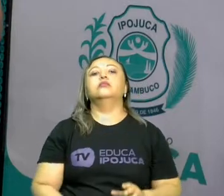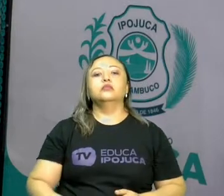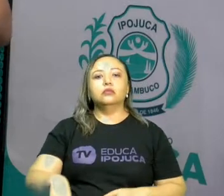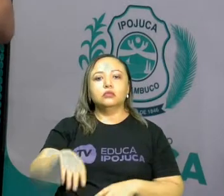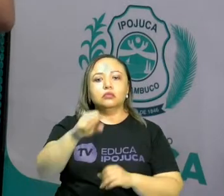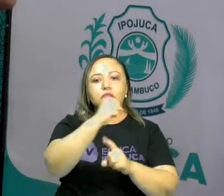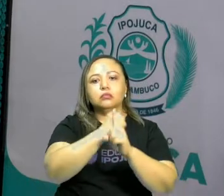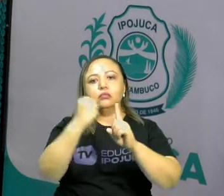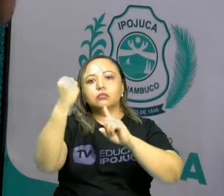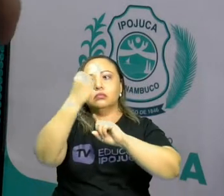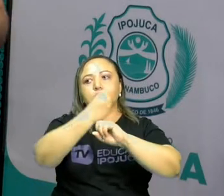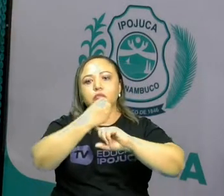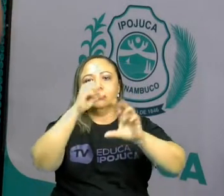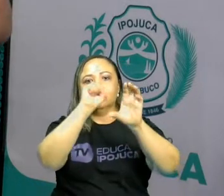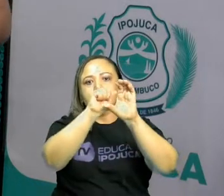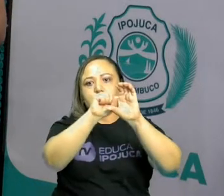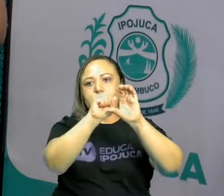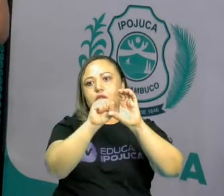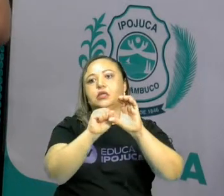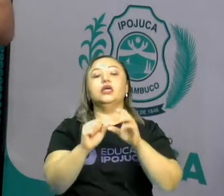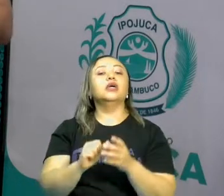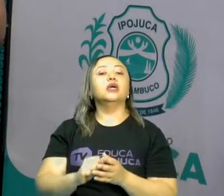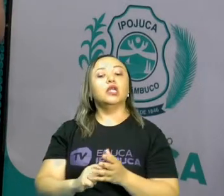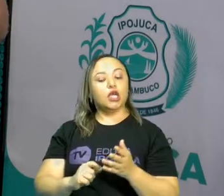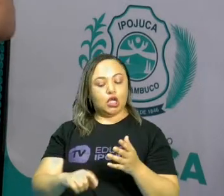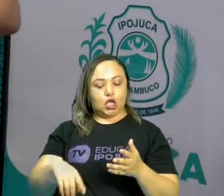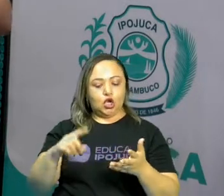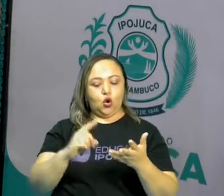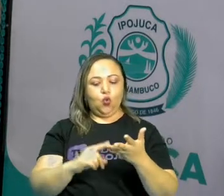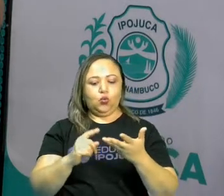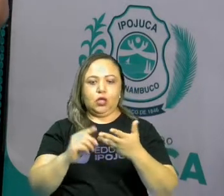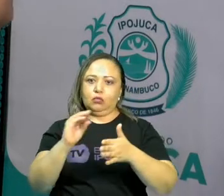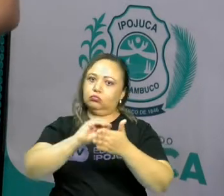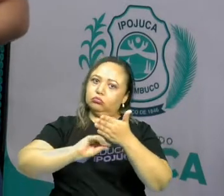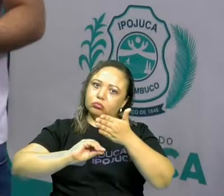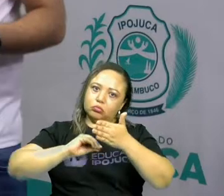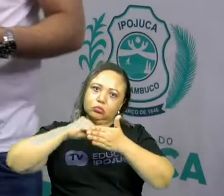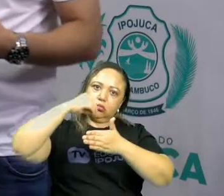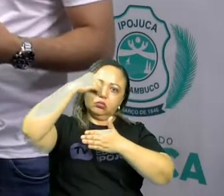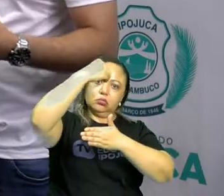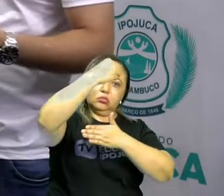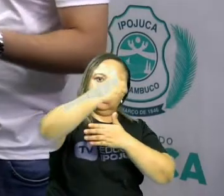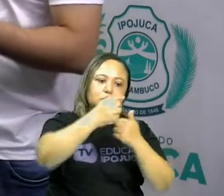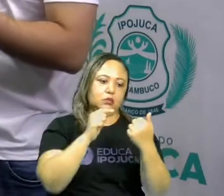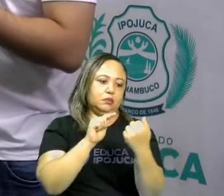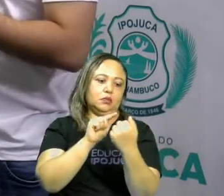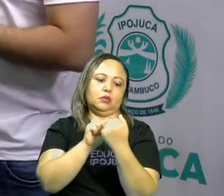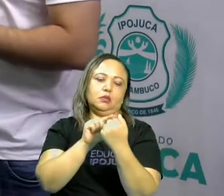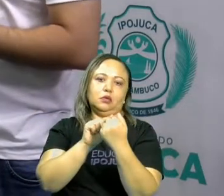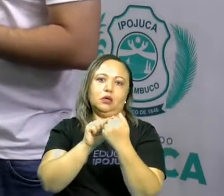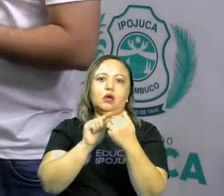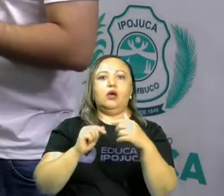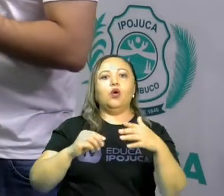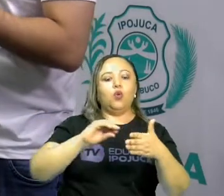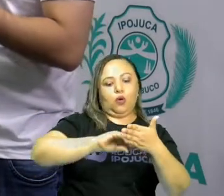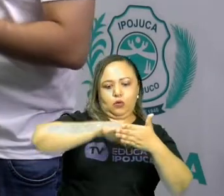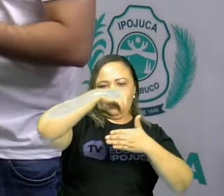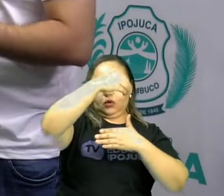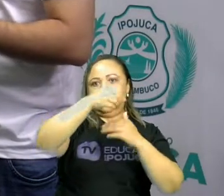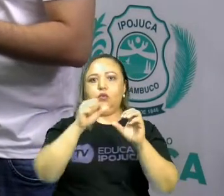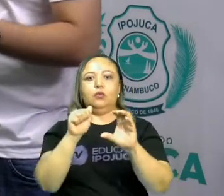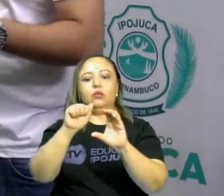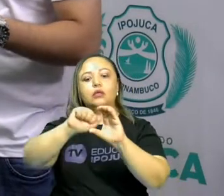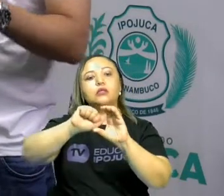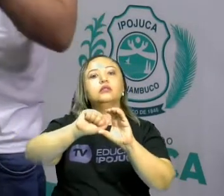e boa parte dos países e seguem o calendário Cristão tá no caso do calendário cristão ele